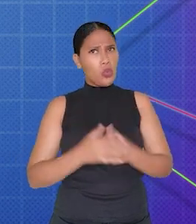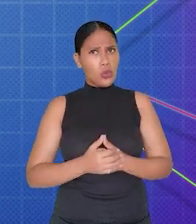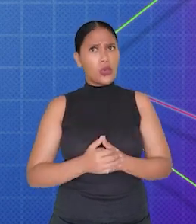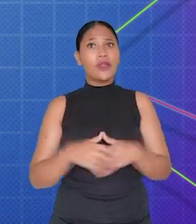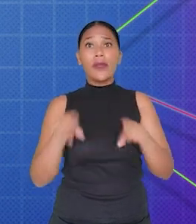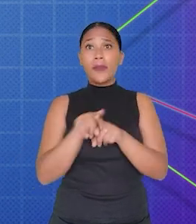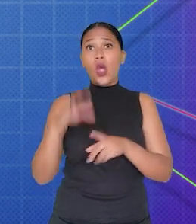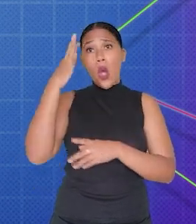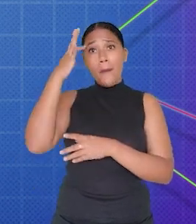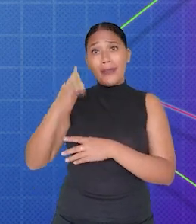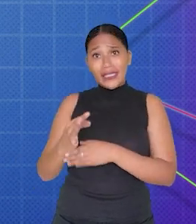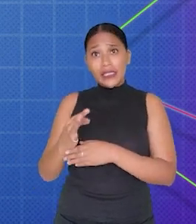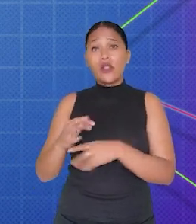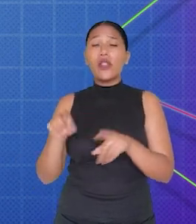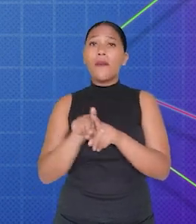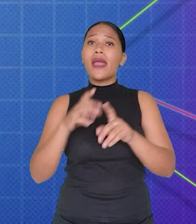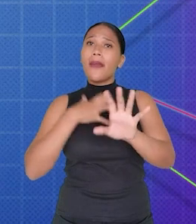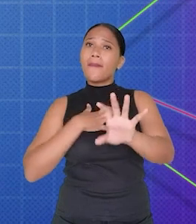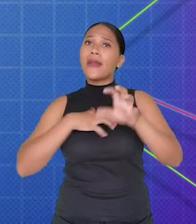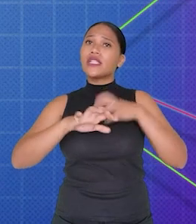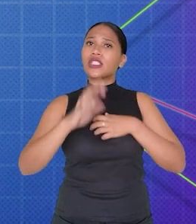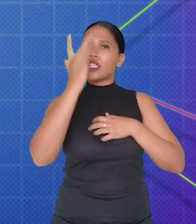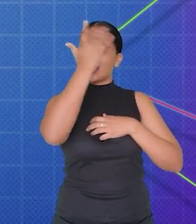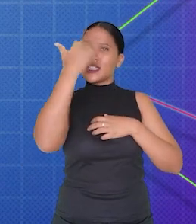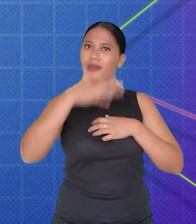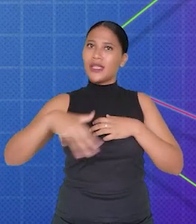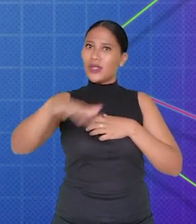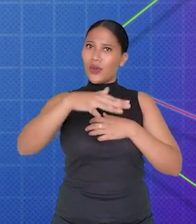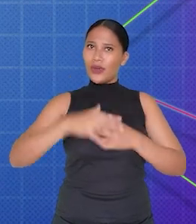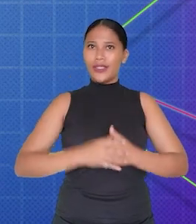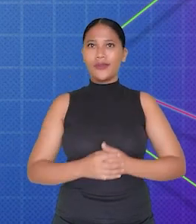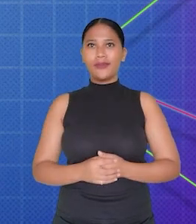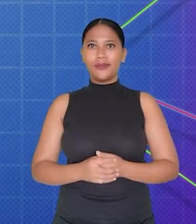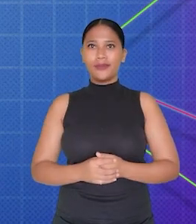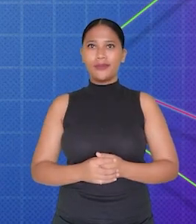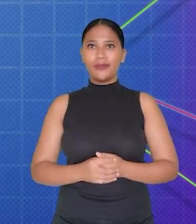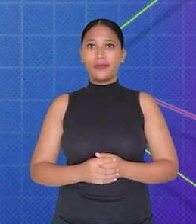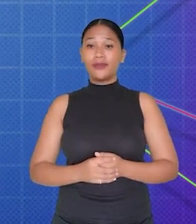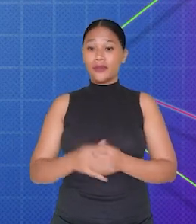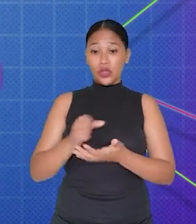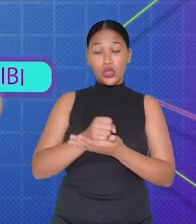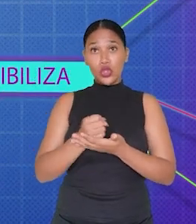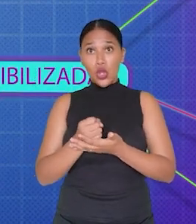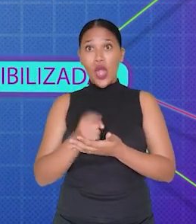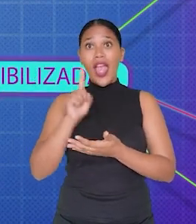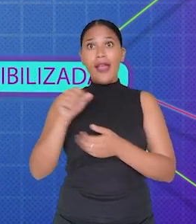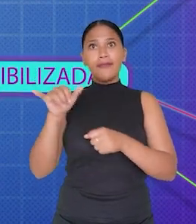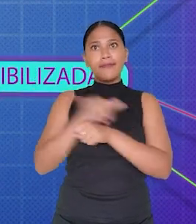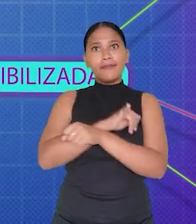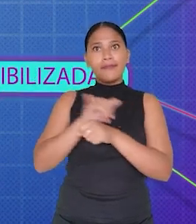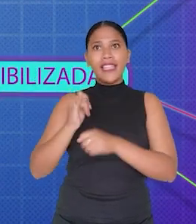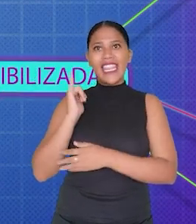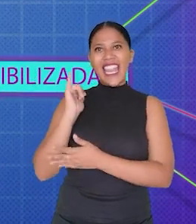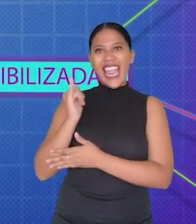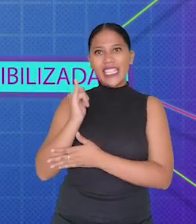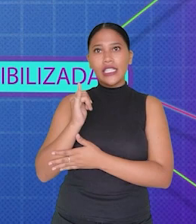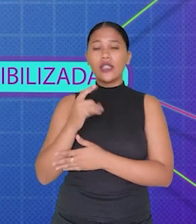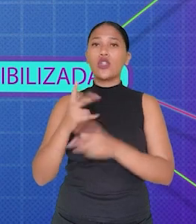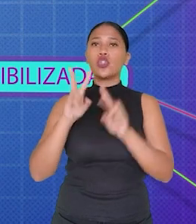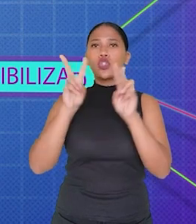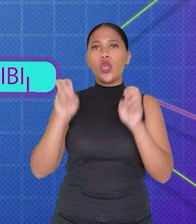promover uma maior compreensão e empatia entre as pessoas. Os jogos como um instrumento de